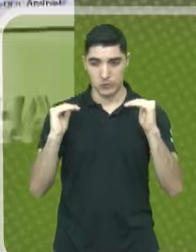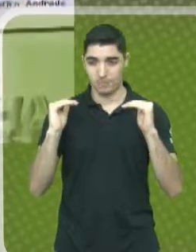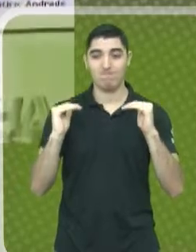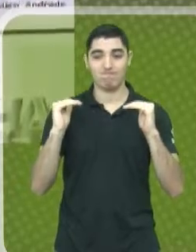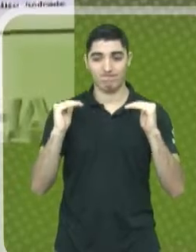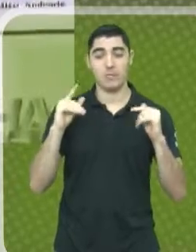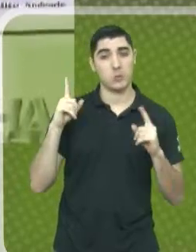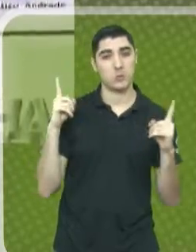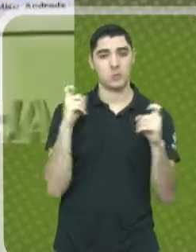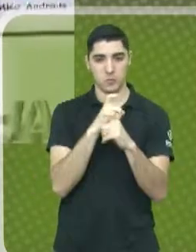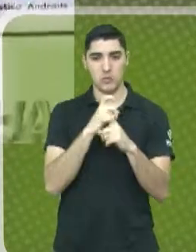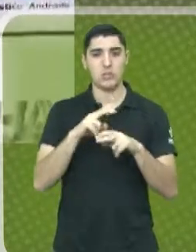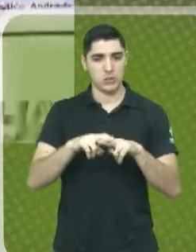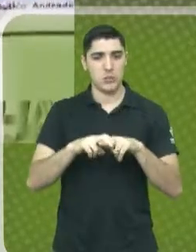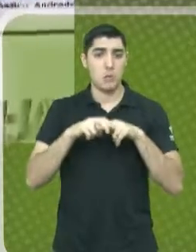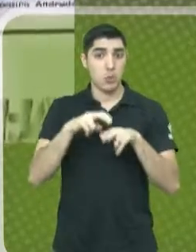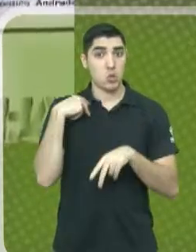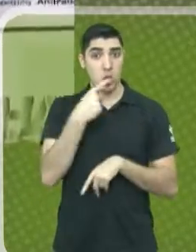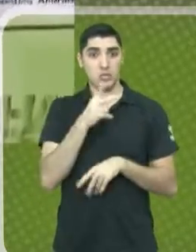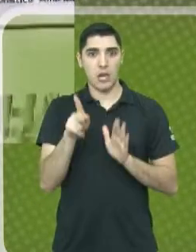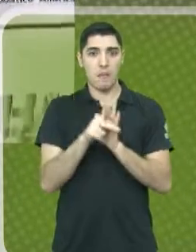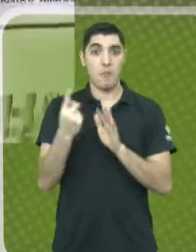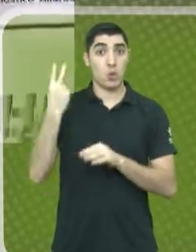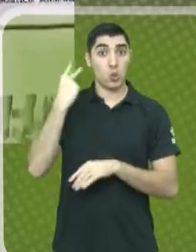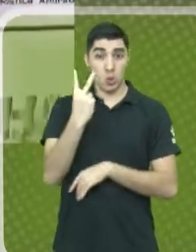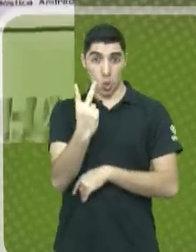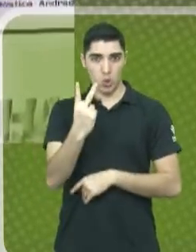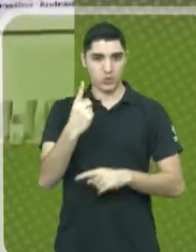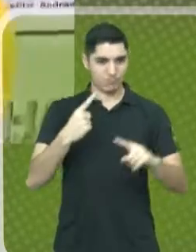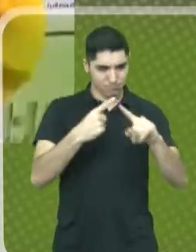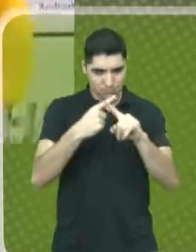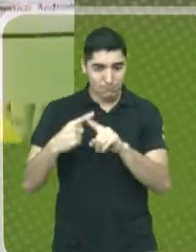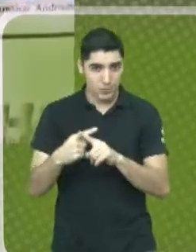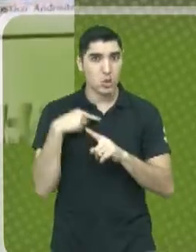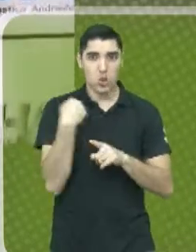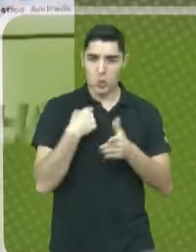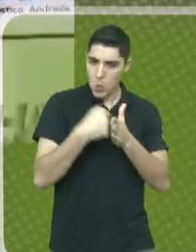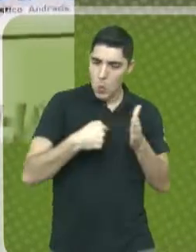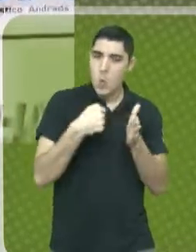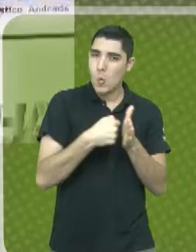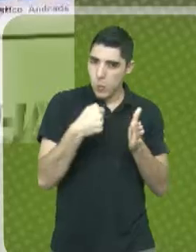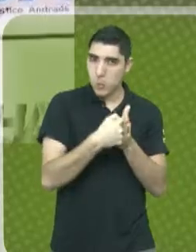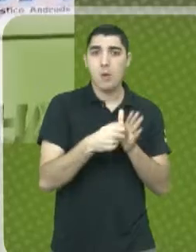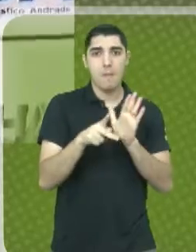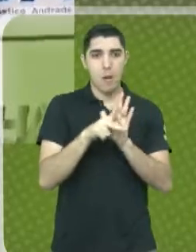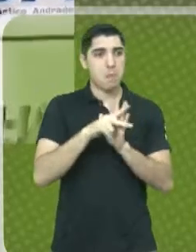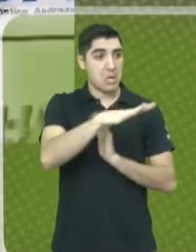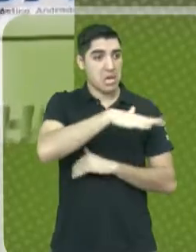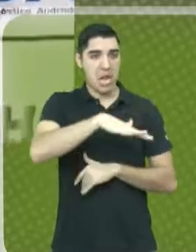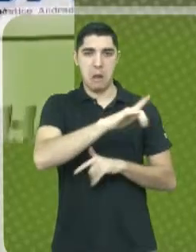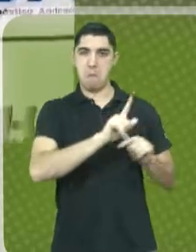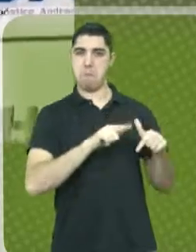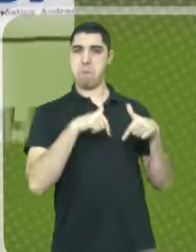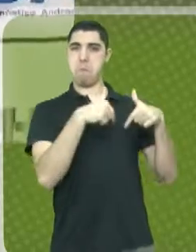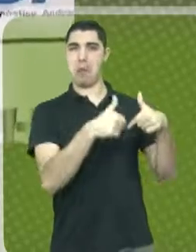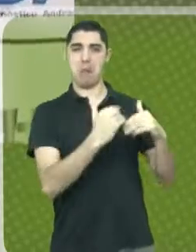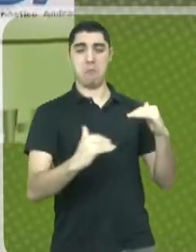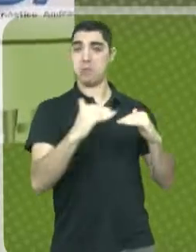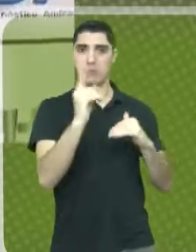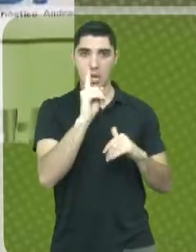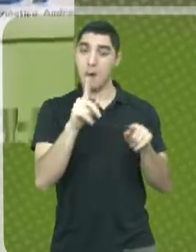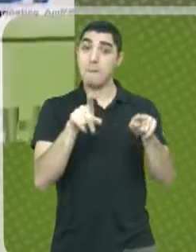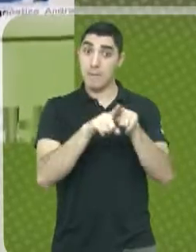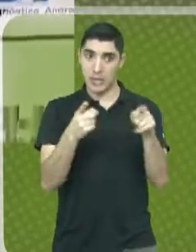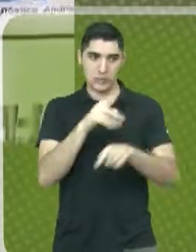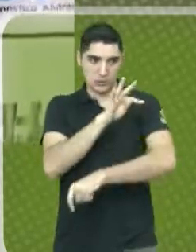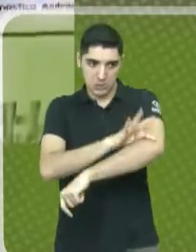destoou um pouquinho, a gente viu os 2 jogos contra a gente também foi lutando, né? Não teve nada de superação técnica em cima da gente. O Taquaritinga, um belíssimo time, muita força, conheço